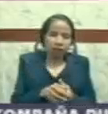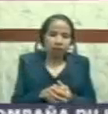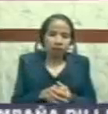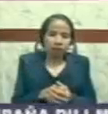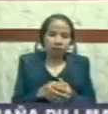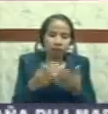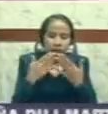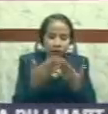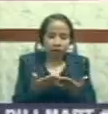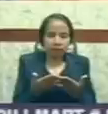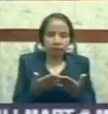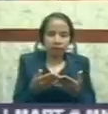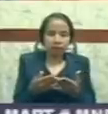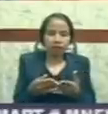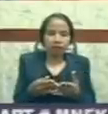Obrigado.